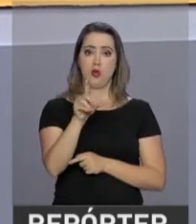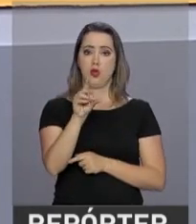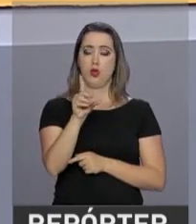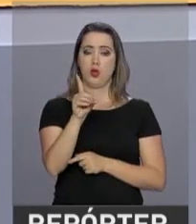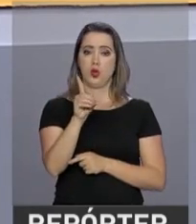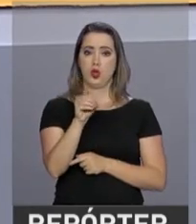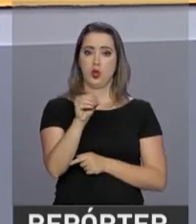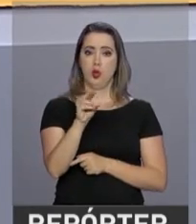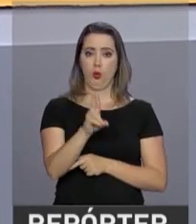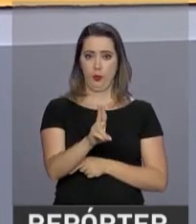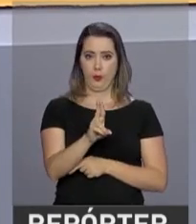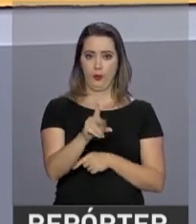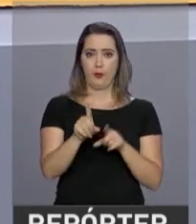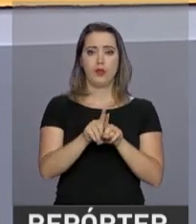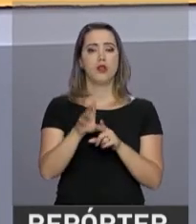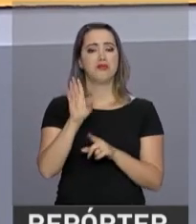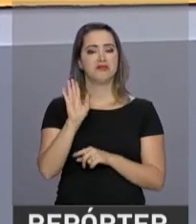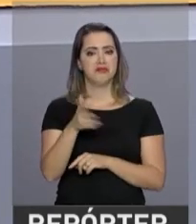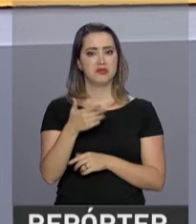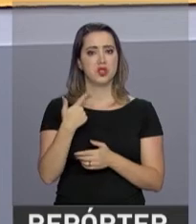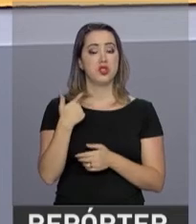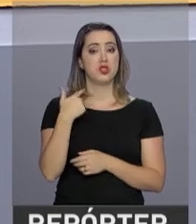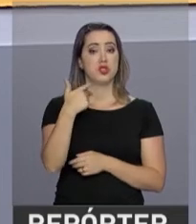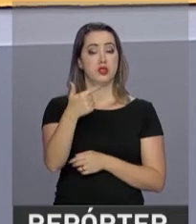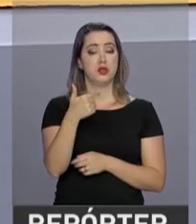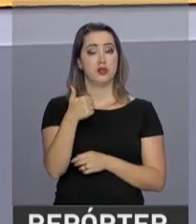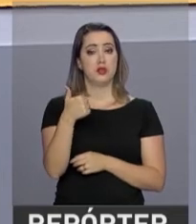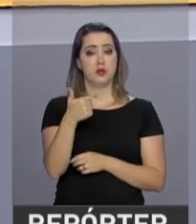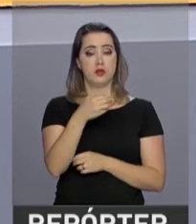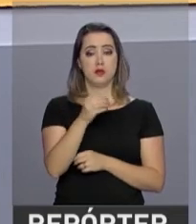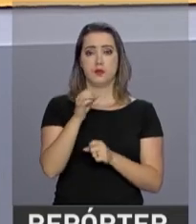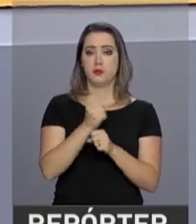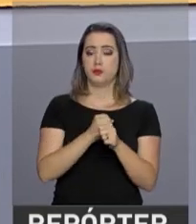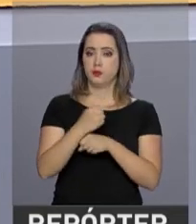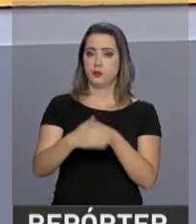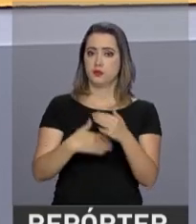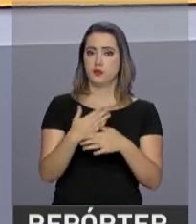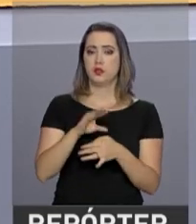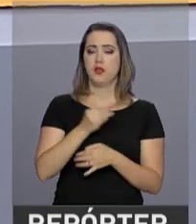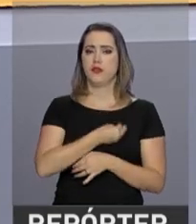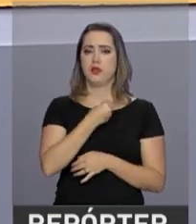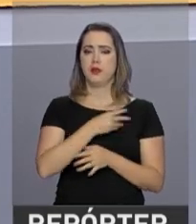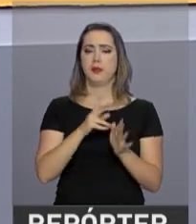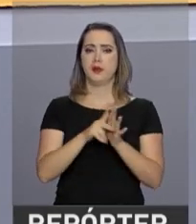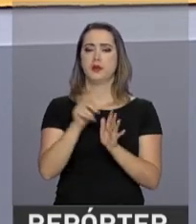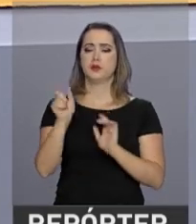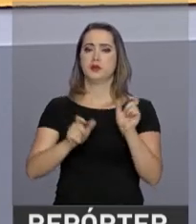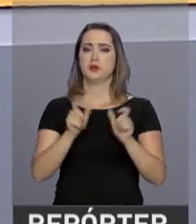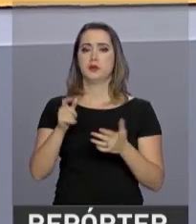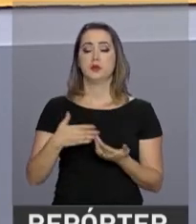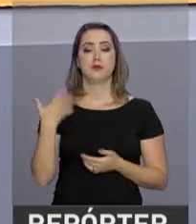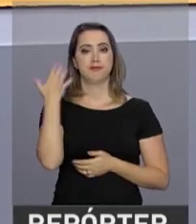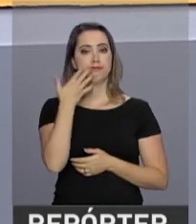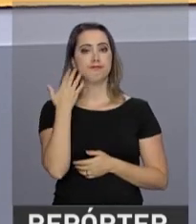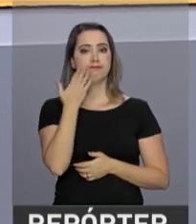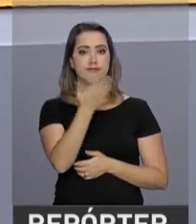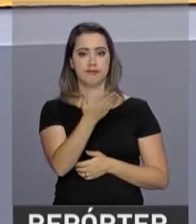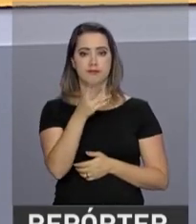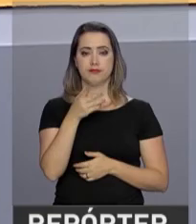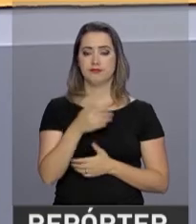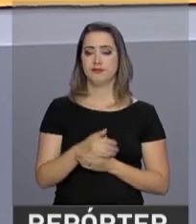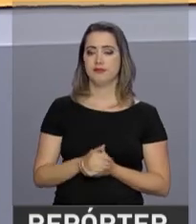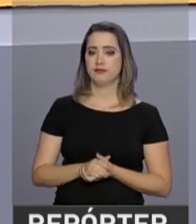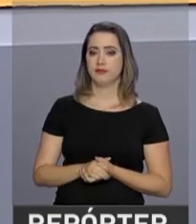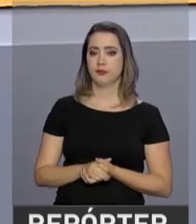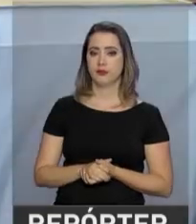mais de 2 séculos de uma história que faz parte da vida dos brasileiros. A repórter Cleide Lopes conta agora para a gente um pouco dessa